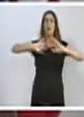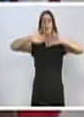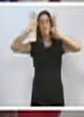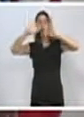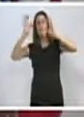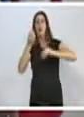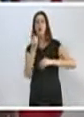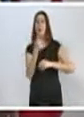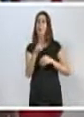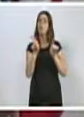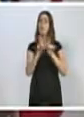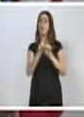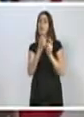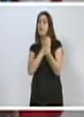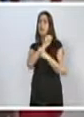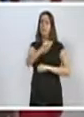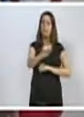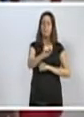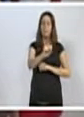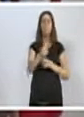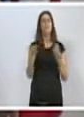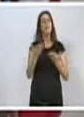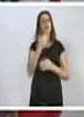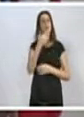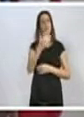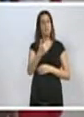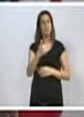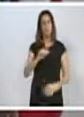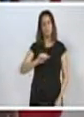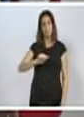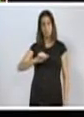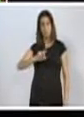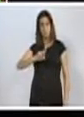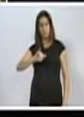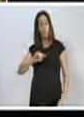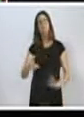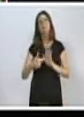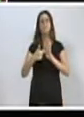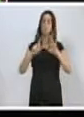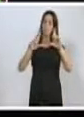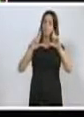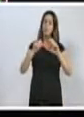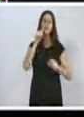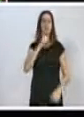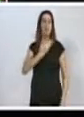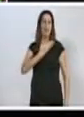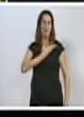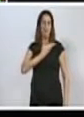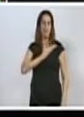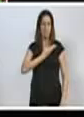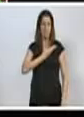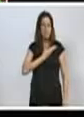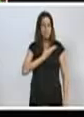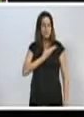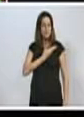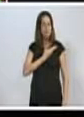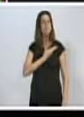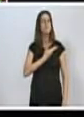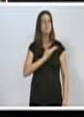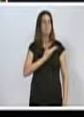ou karatê. Gostaria que o Arim botasse a foto lá, das nossas amigas, que estiveram